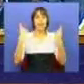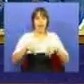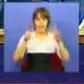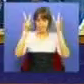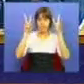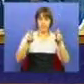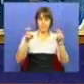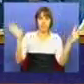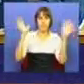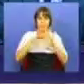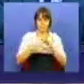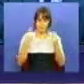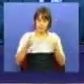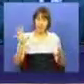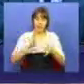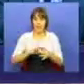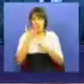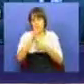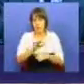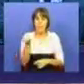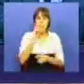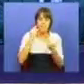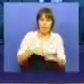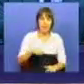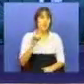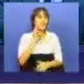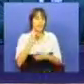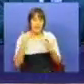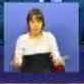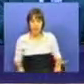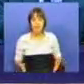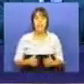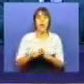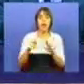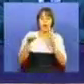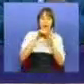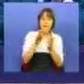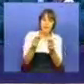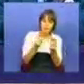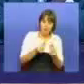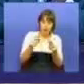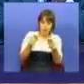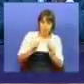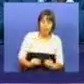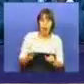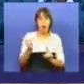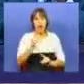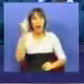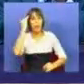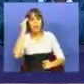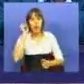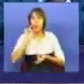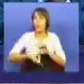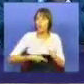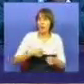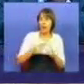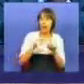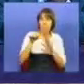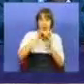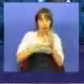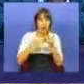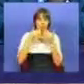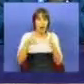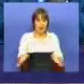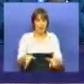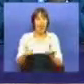matéria que tem a ver, por exemplo, com prazos de garantia, os termos em que deve ser ou não considerada a caducidade, é uma norma